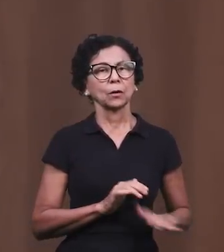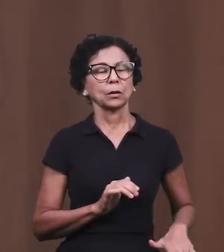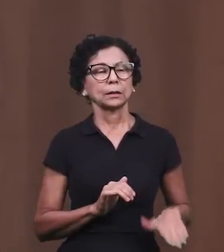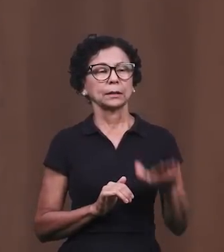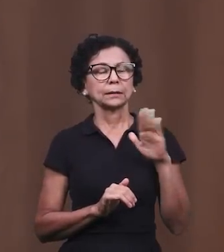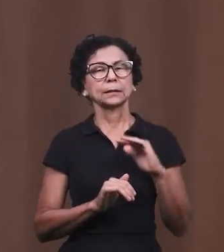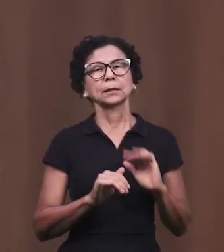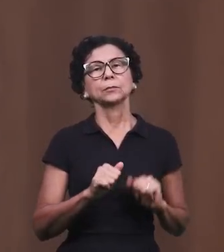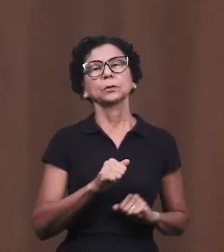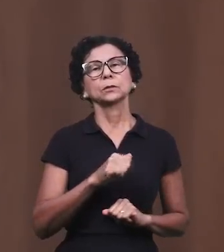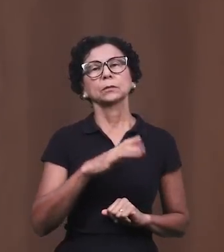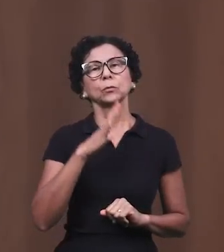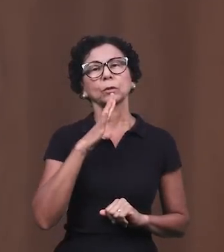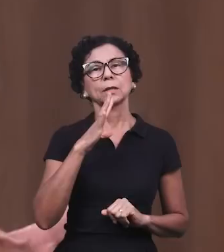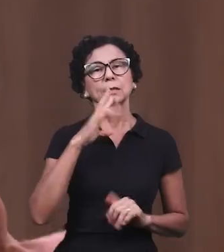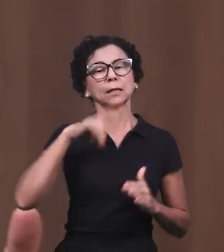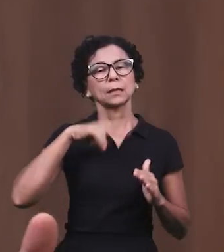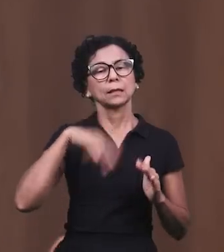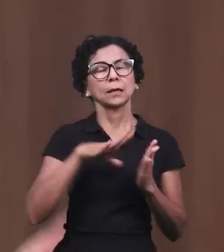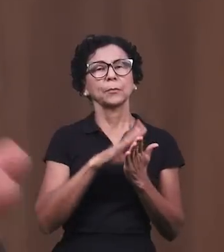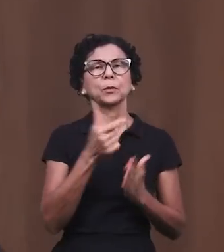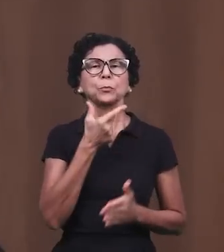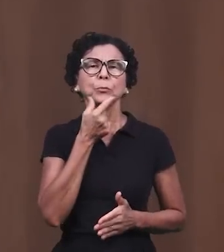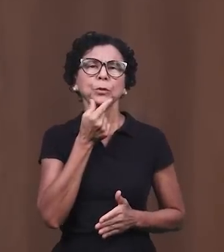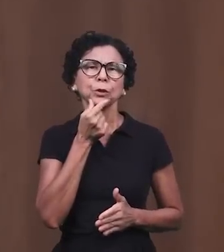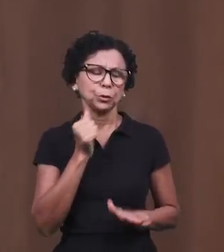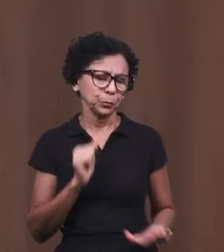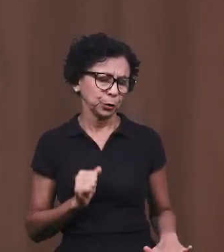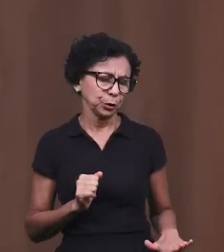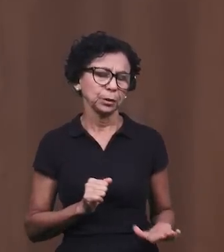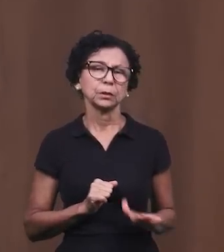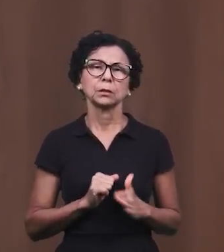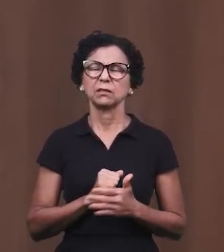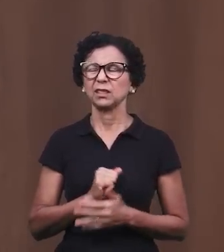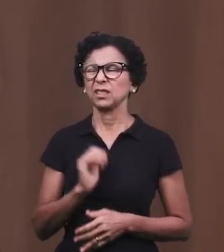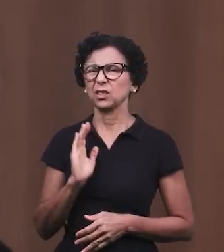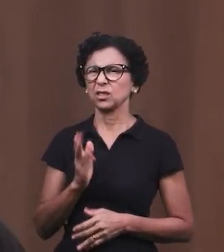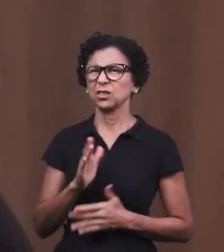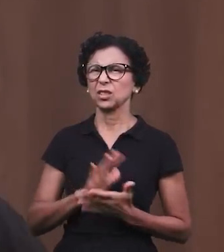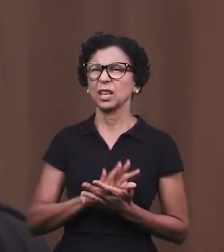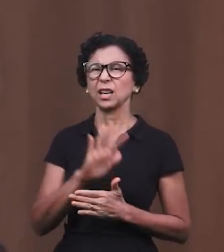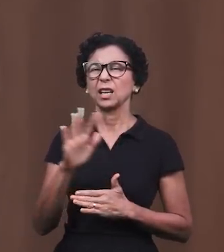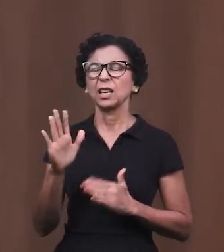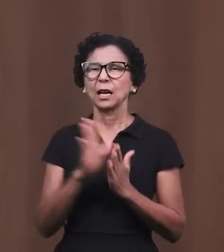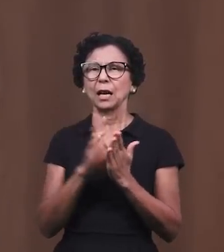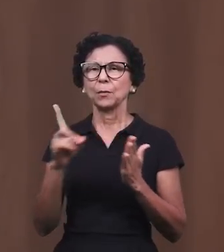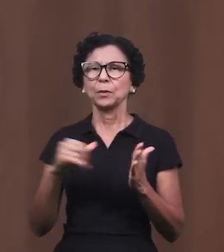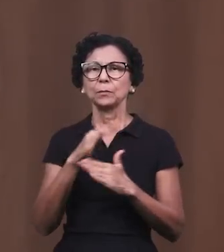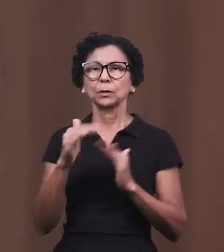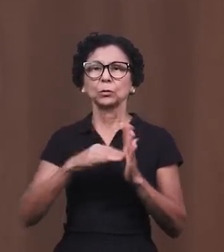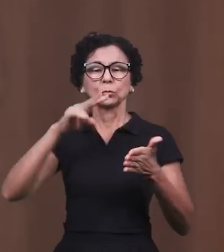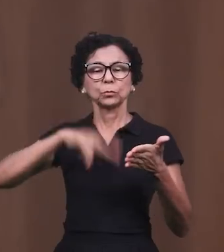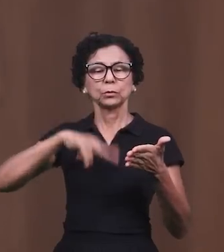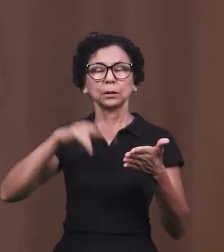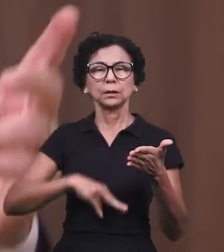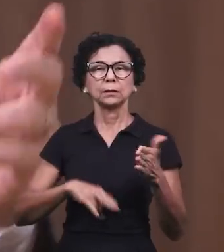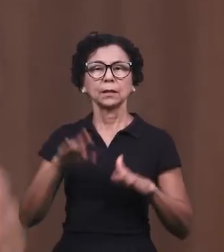educação nossa era de conhecer realmente a Bíblia. Então, novinho, nós já tínhamos lido a Bíblia toda lá e tinha repetidas vezes. E eu